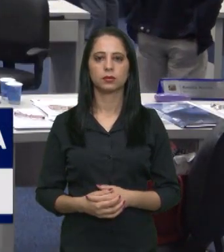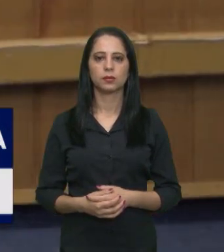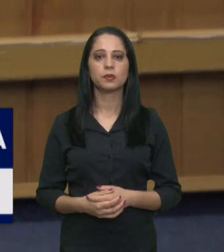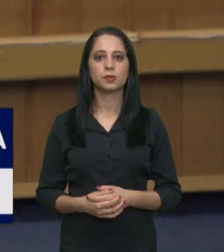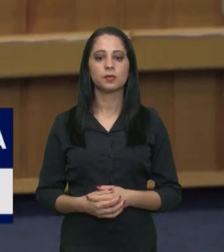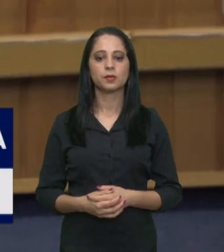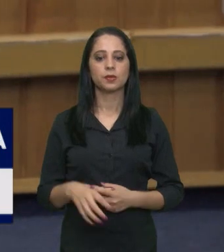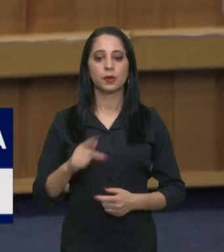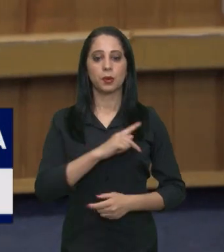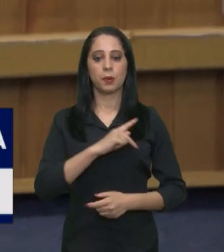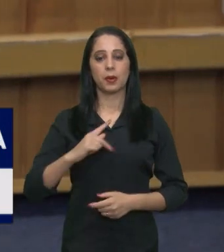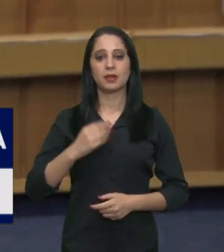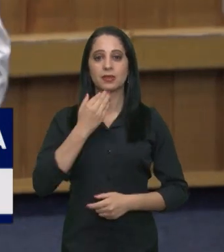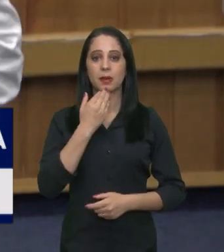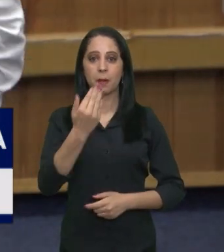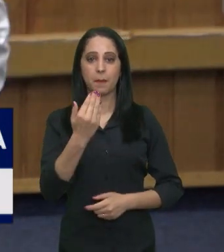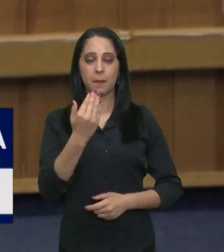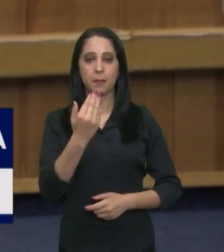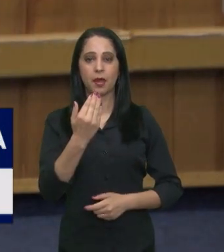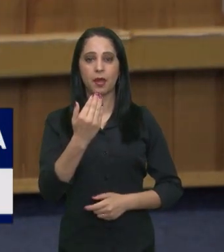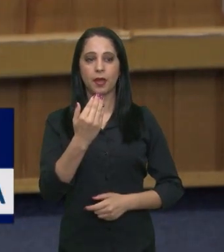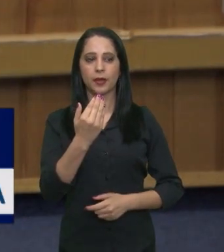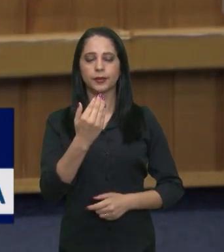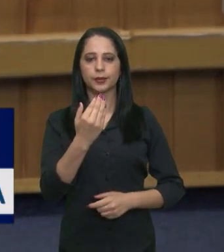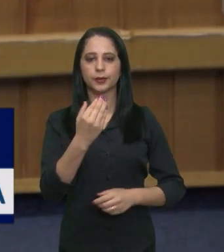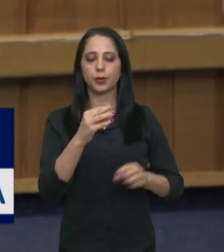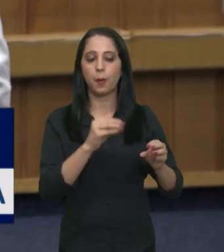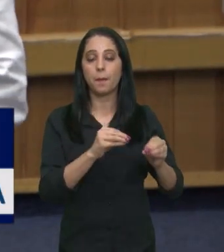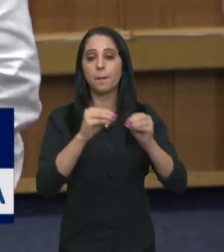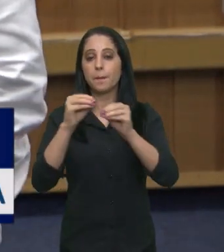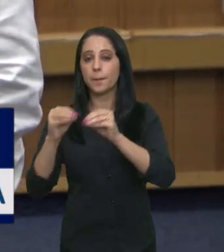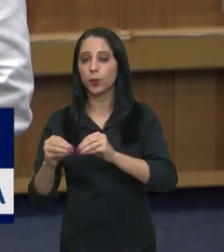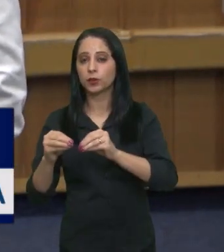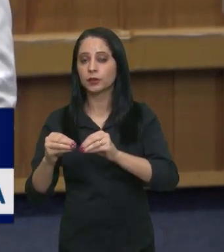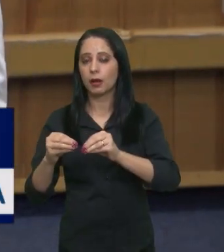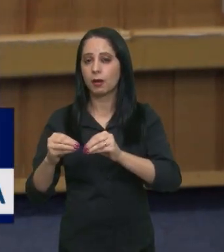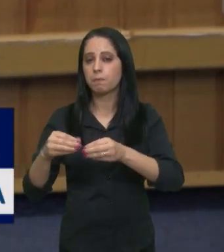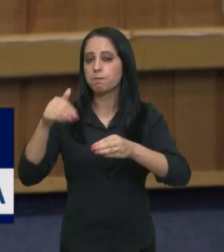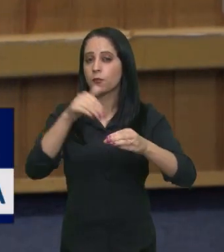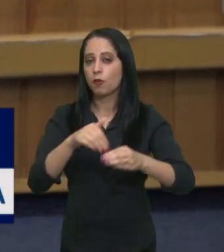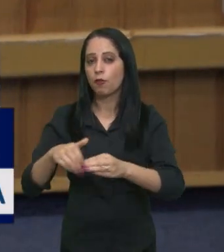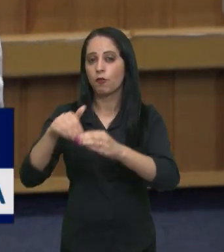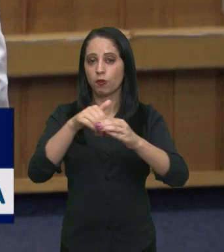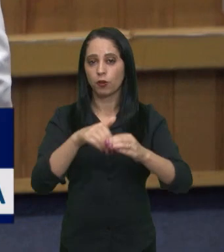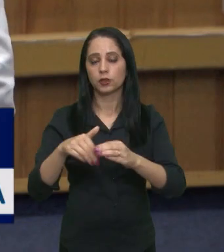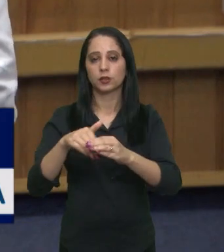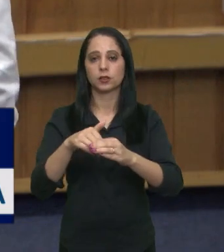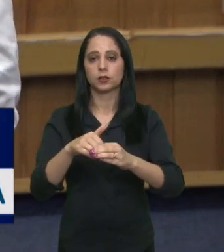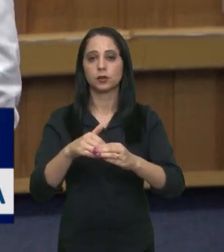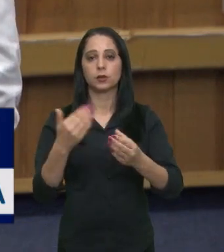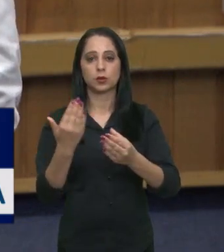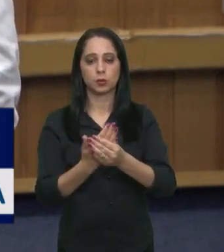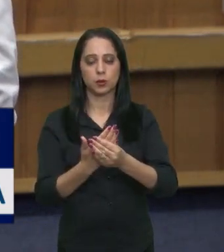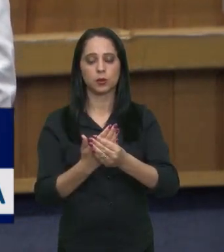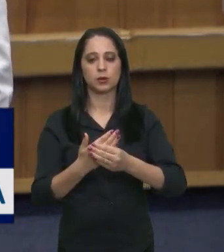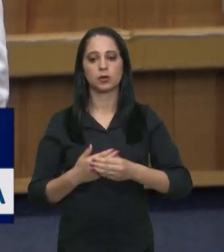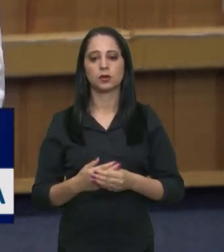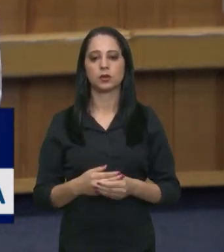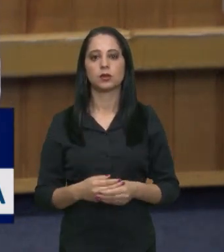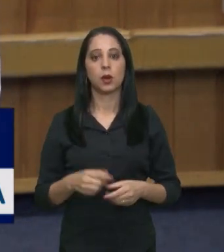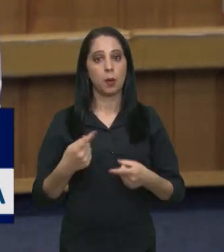Senhor presidente, solicito a supressão da leitura de todos os processos da pauta, por serem de conhecimento de